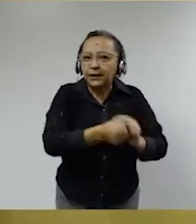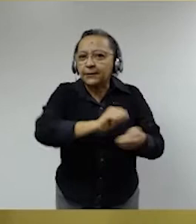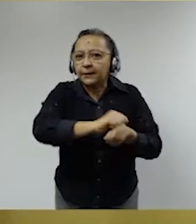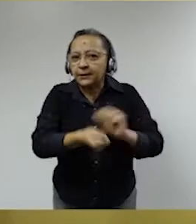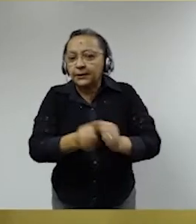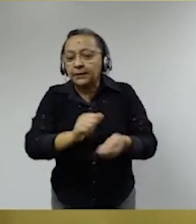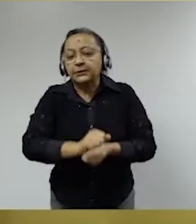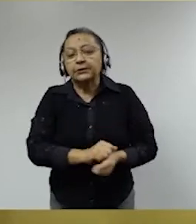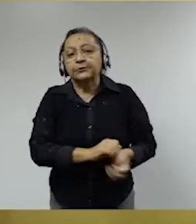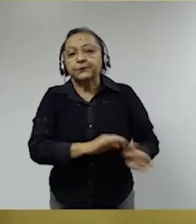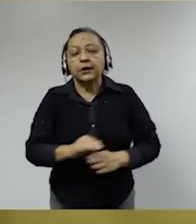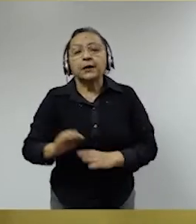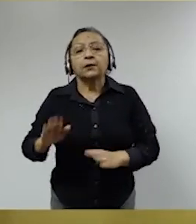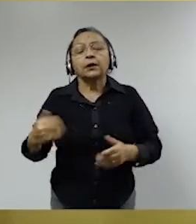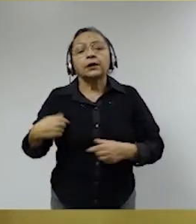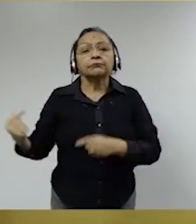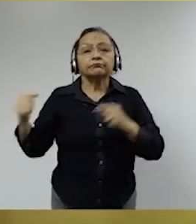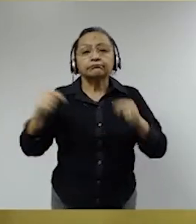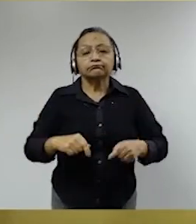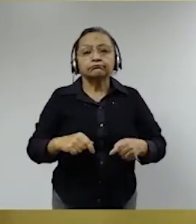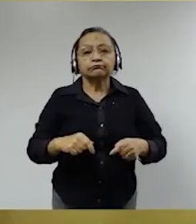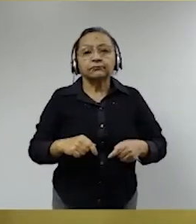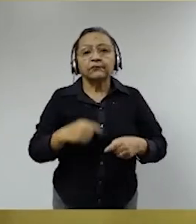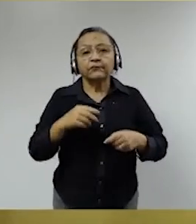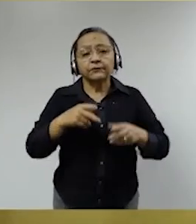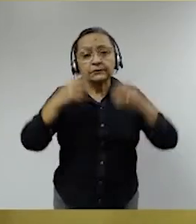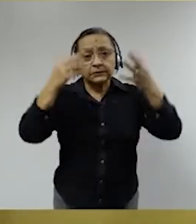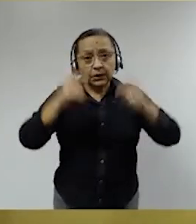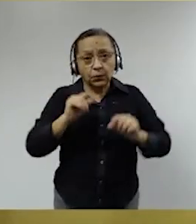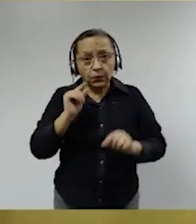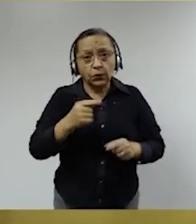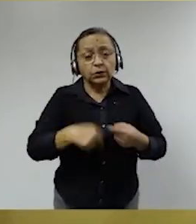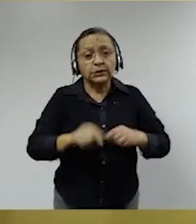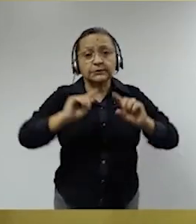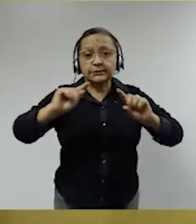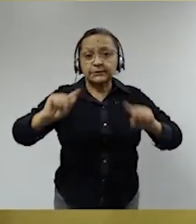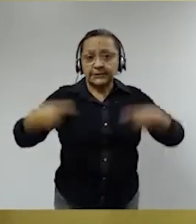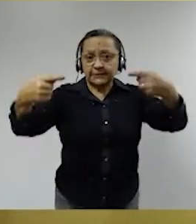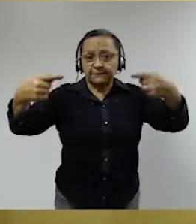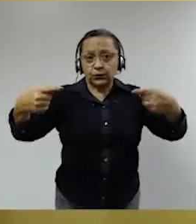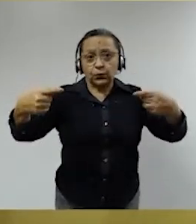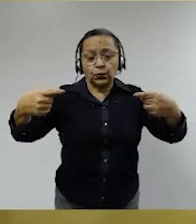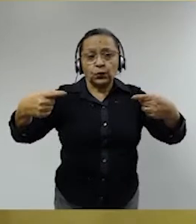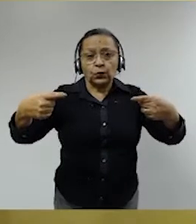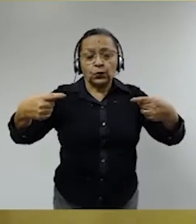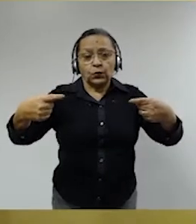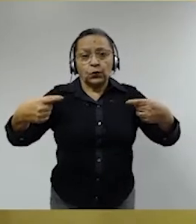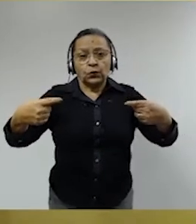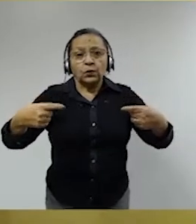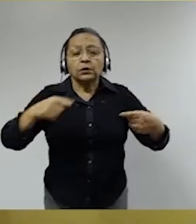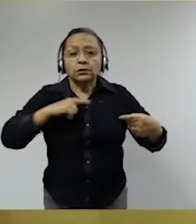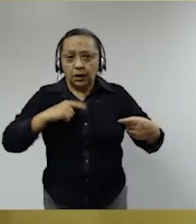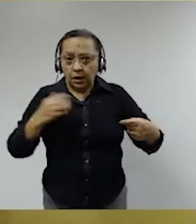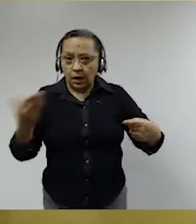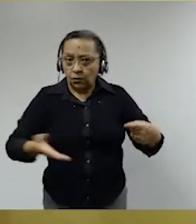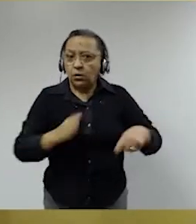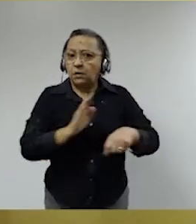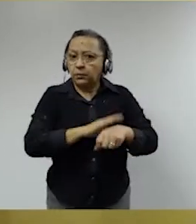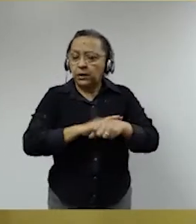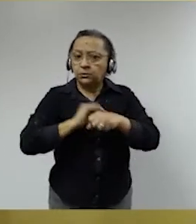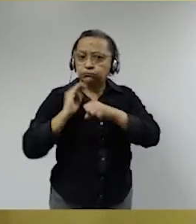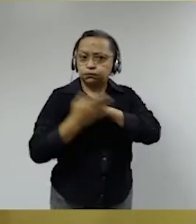né, do ponto de vista da atuação de direito à concorrência. Nós temos aí, diante da